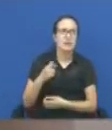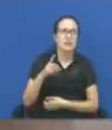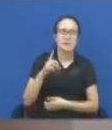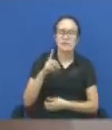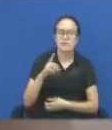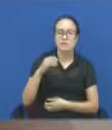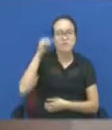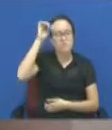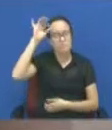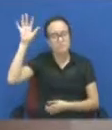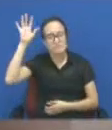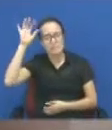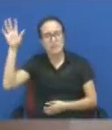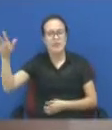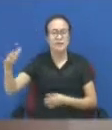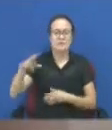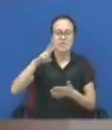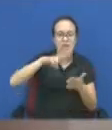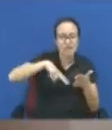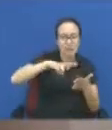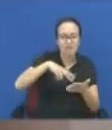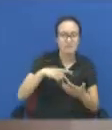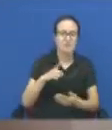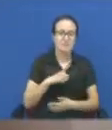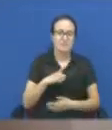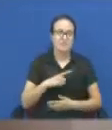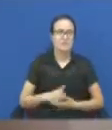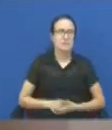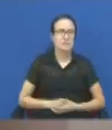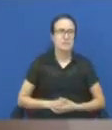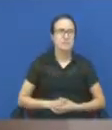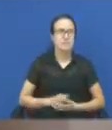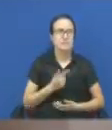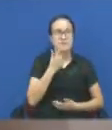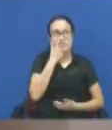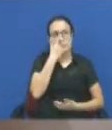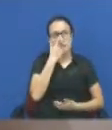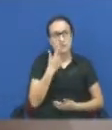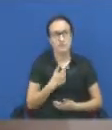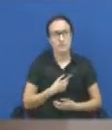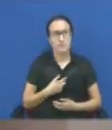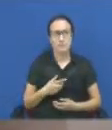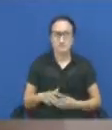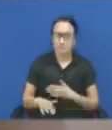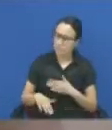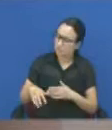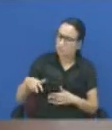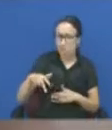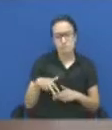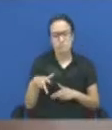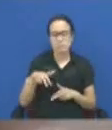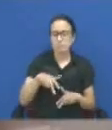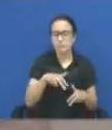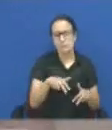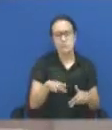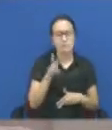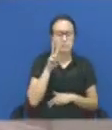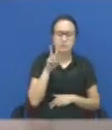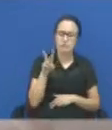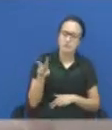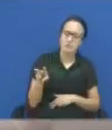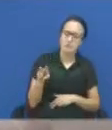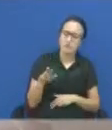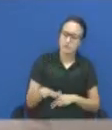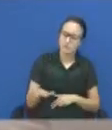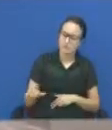de imaginação e de leitura que ela tem. A gente anda nos bairros e a gente vê, às vezes, criancinha, ali